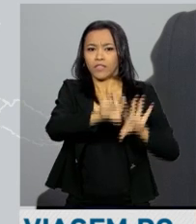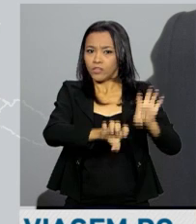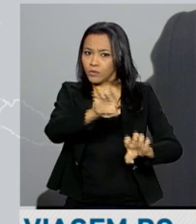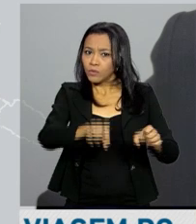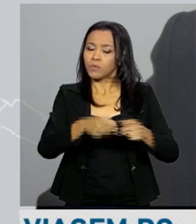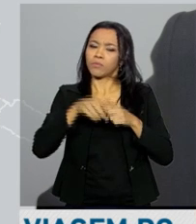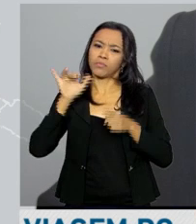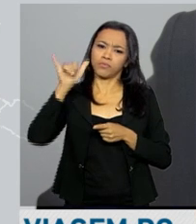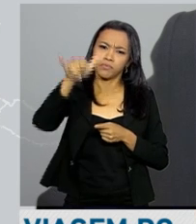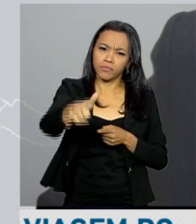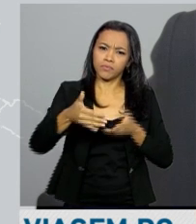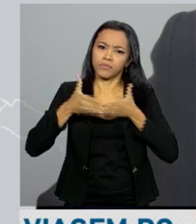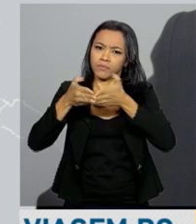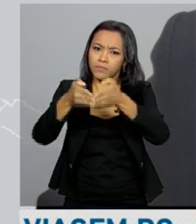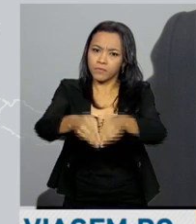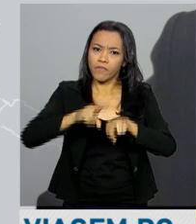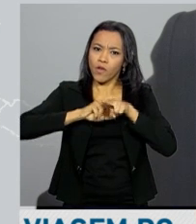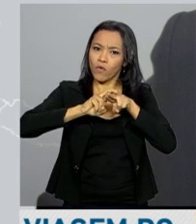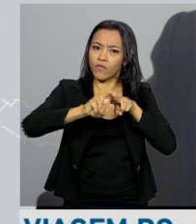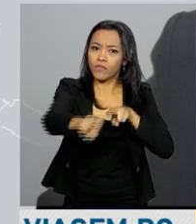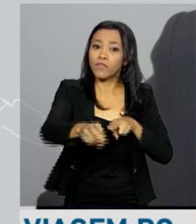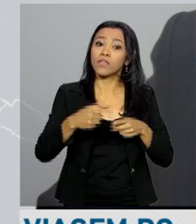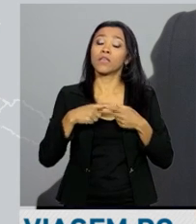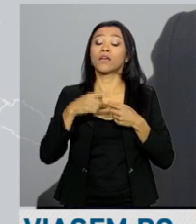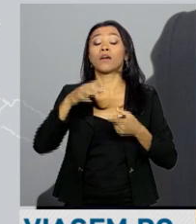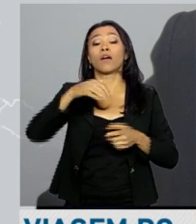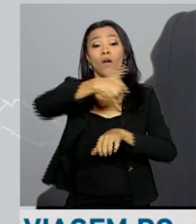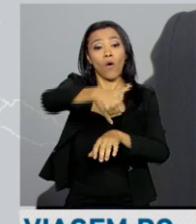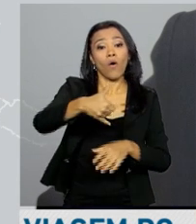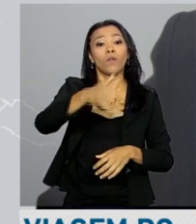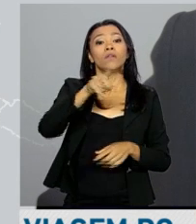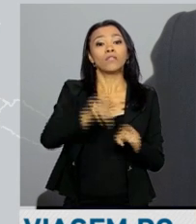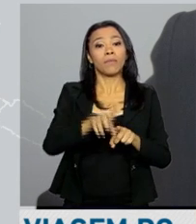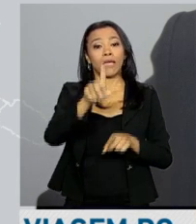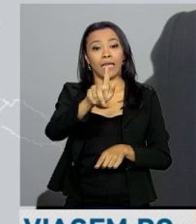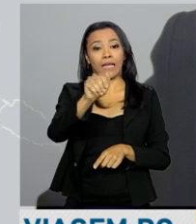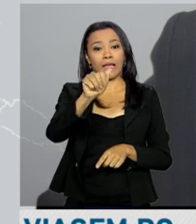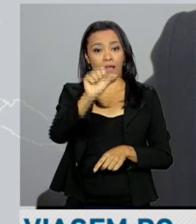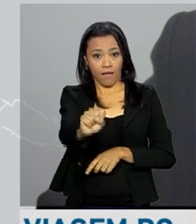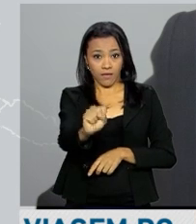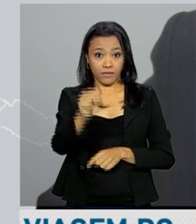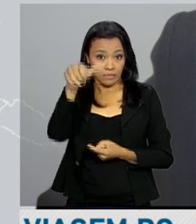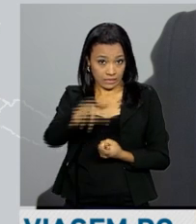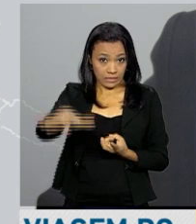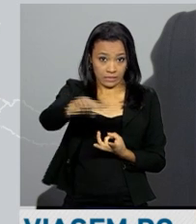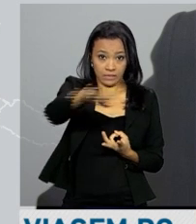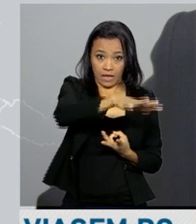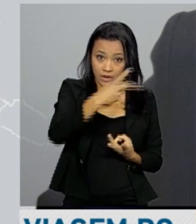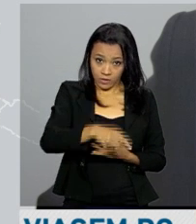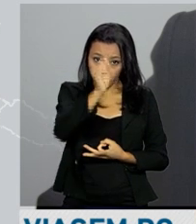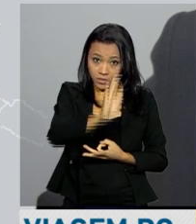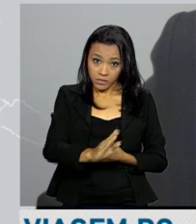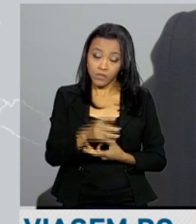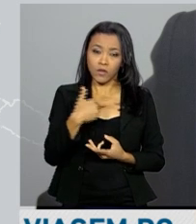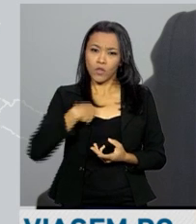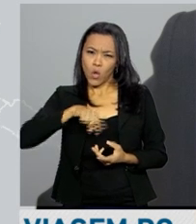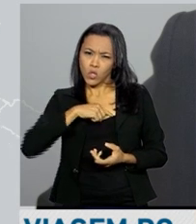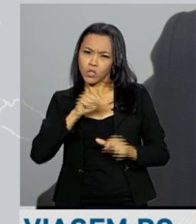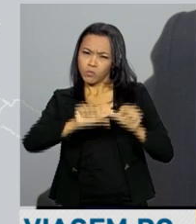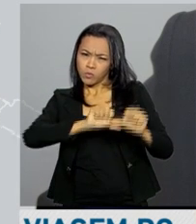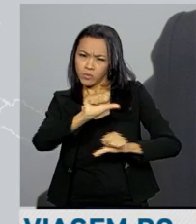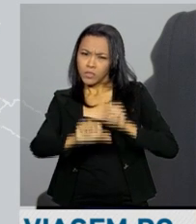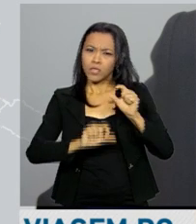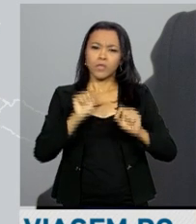portos aeroportos ferrovias rodovias óleo e gás não é estamos até promovendo eh modificações na